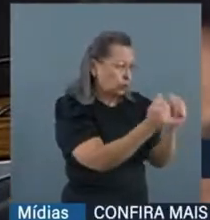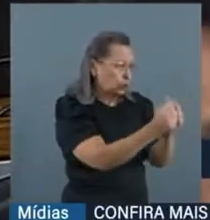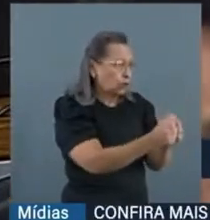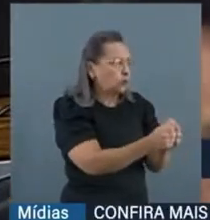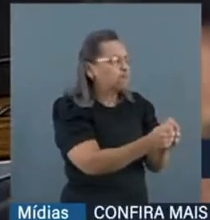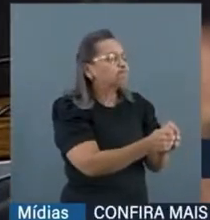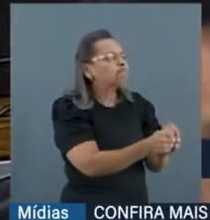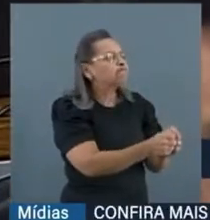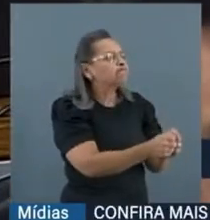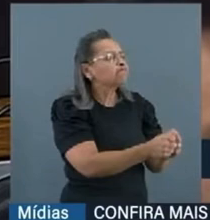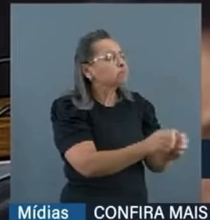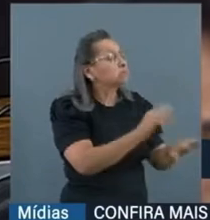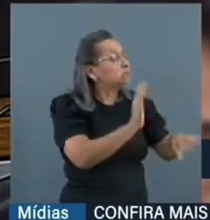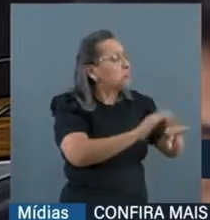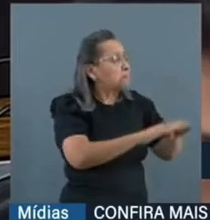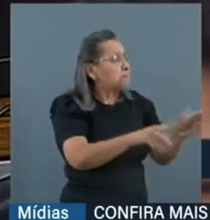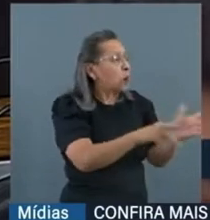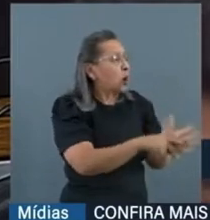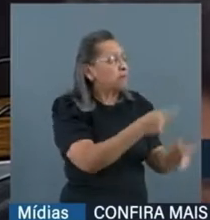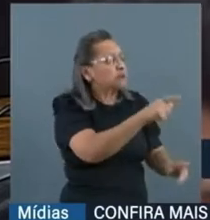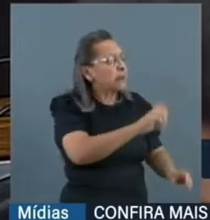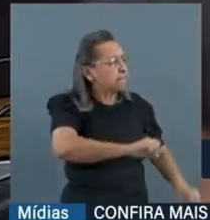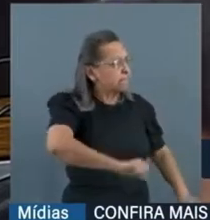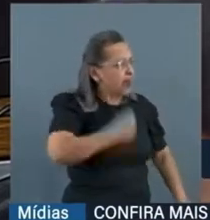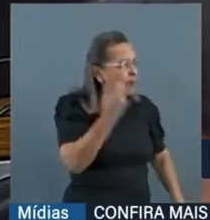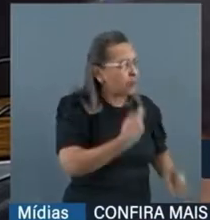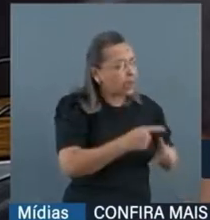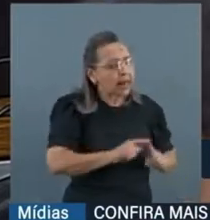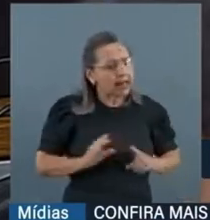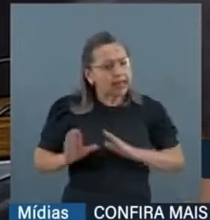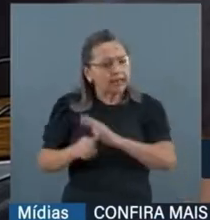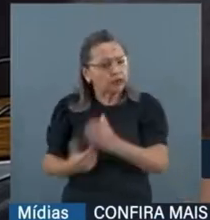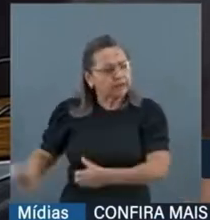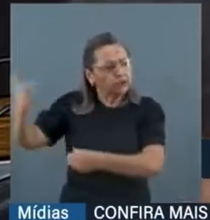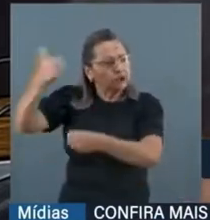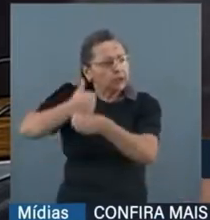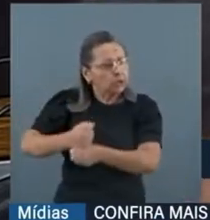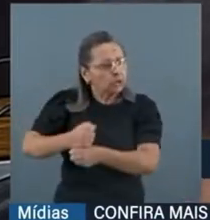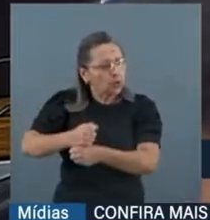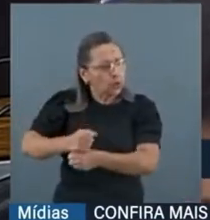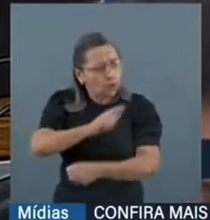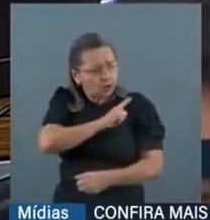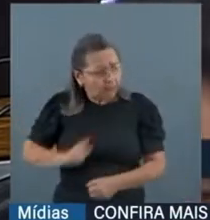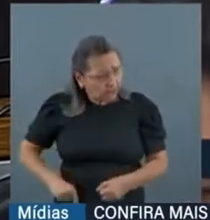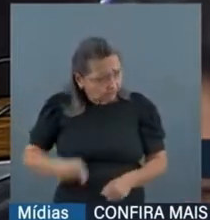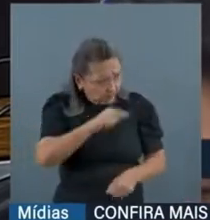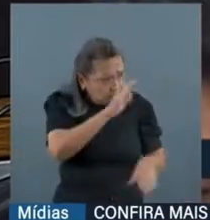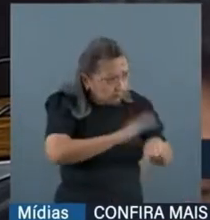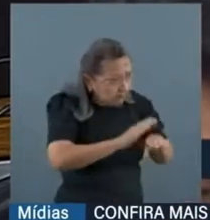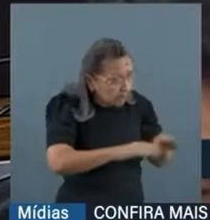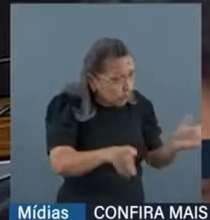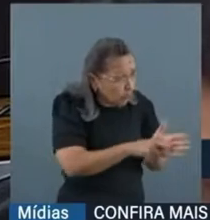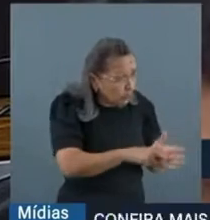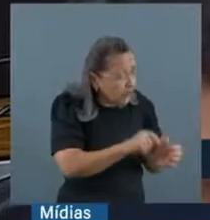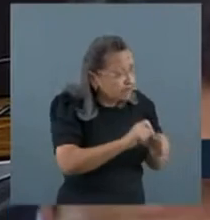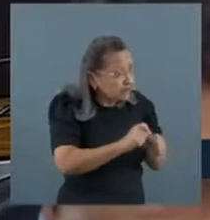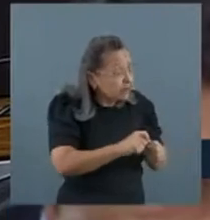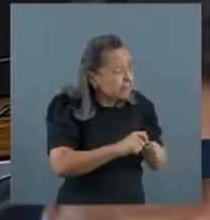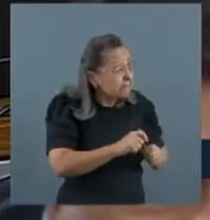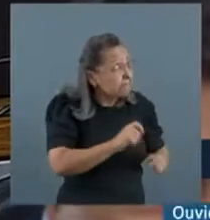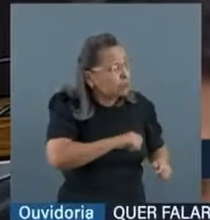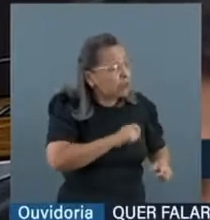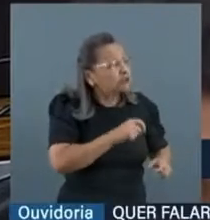indignação de Um Ladrão tá retornando ao poder que iriam fazer justiça com as suas próprias mãos com essa pergunta